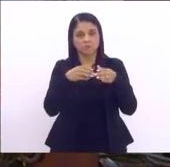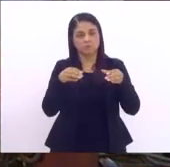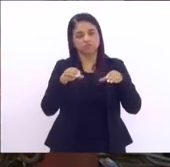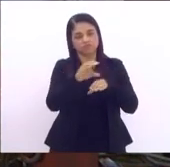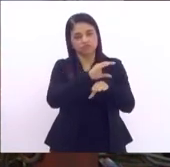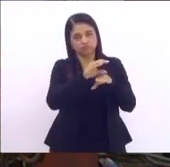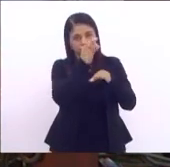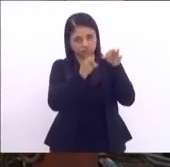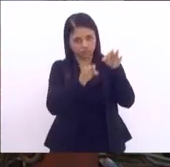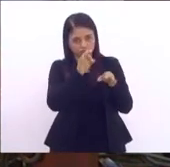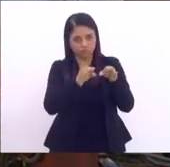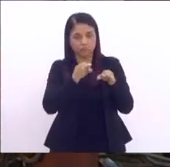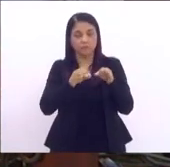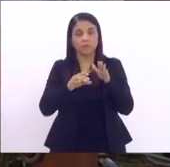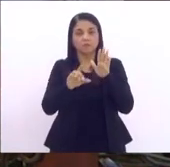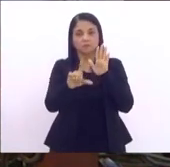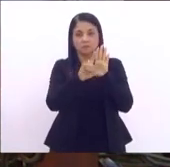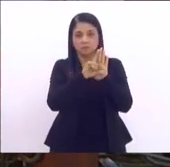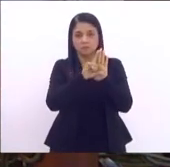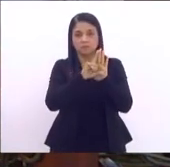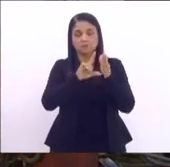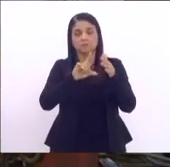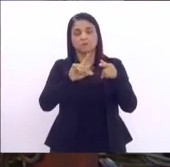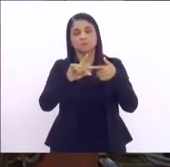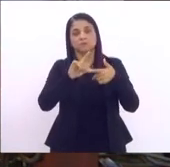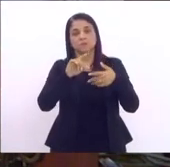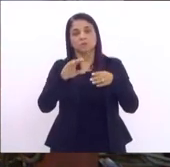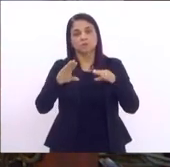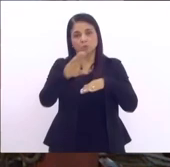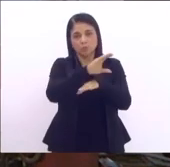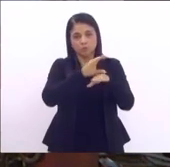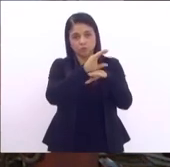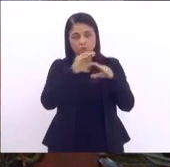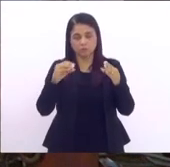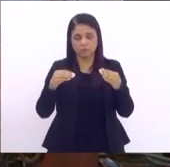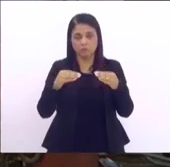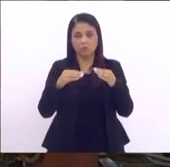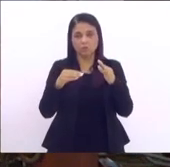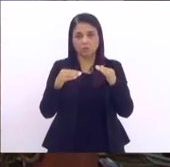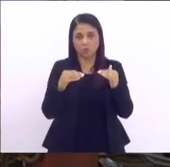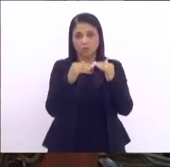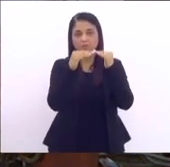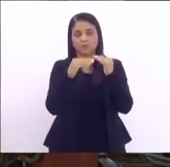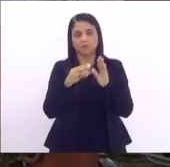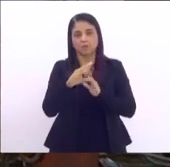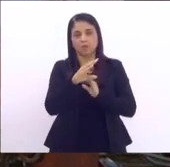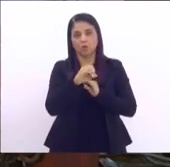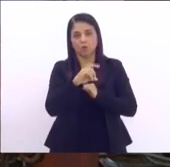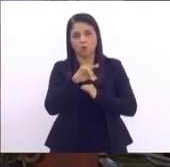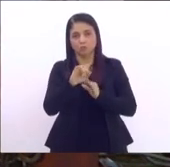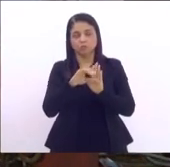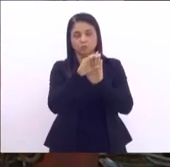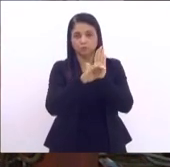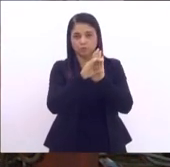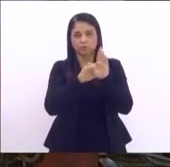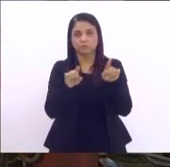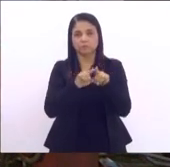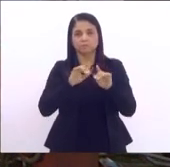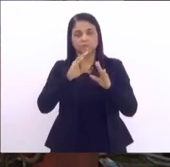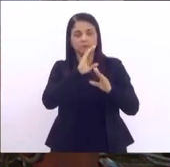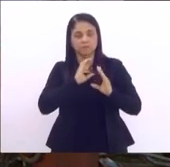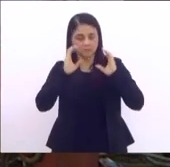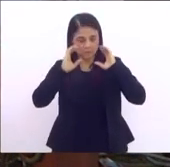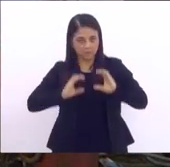Legislação Constitucional Complementar e Códigos, de Defesa dos Direitos Humanos e Cidadania, de Minas e Energia, de Economia,